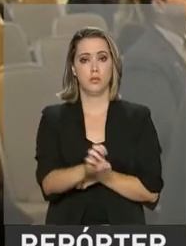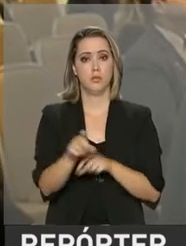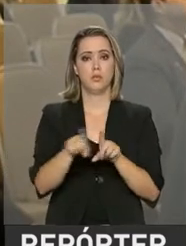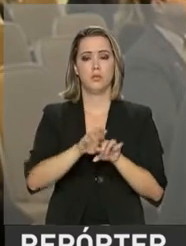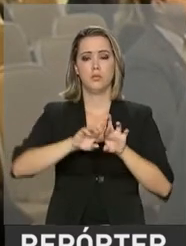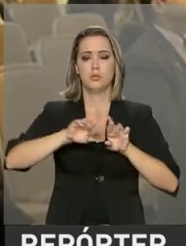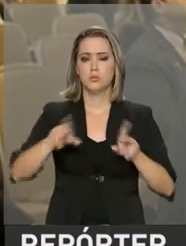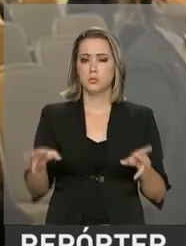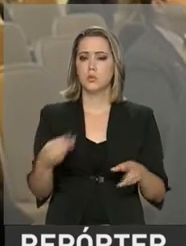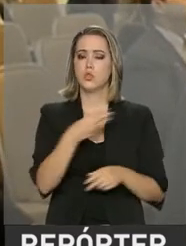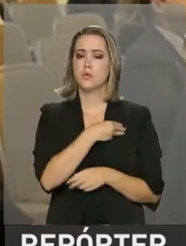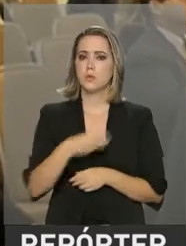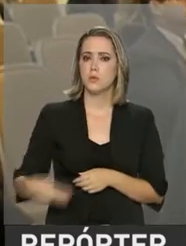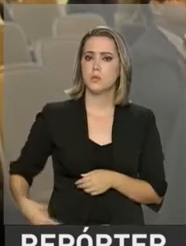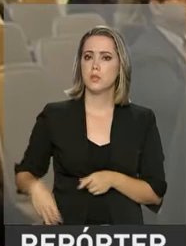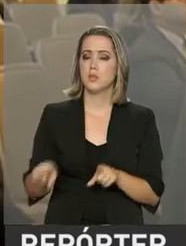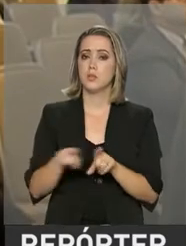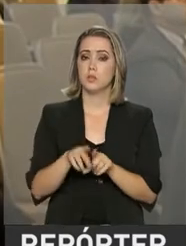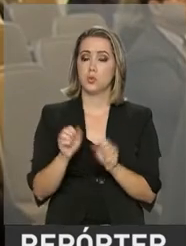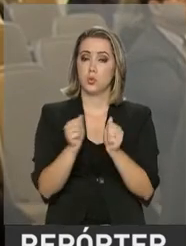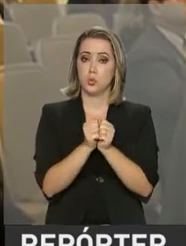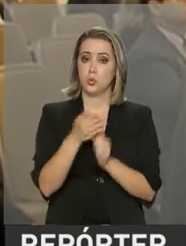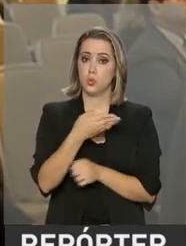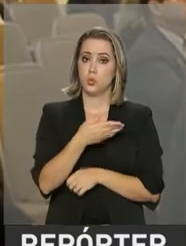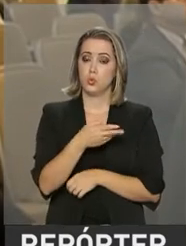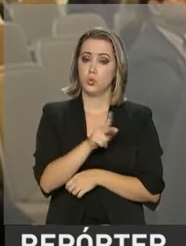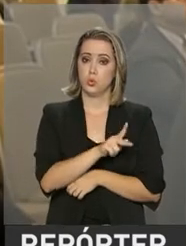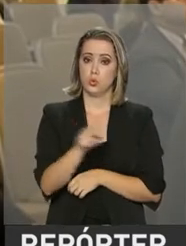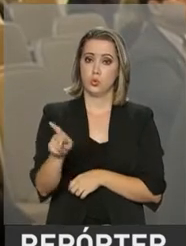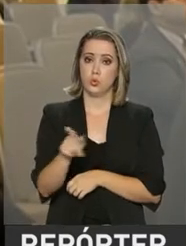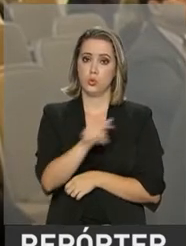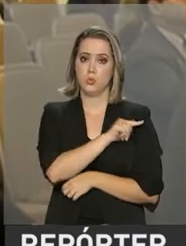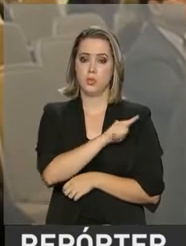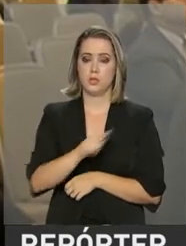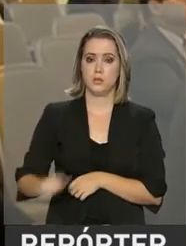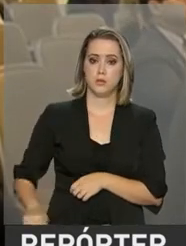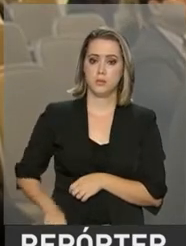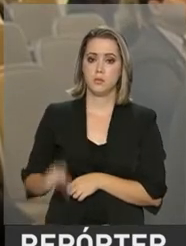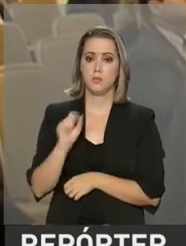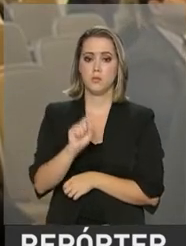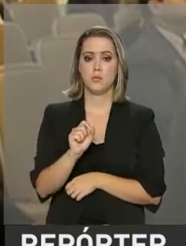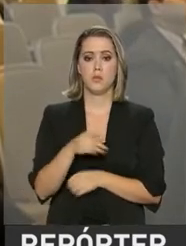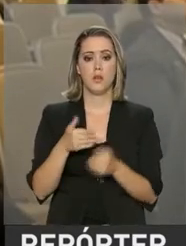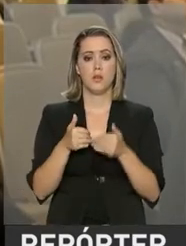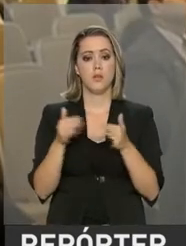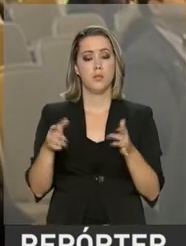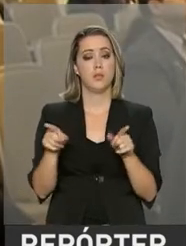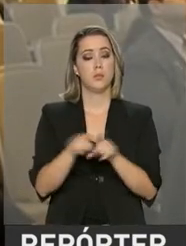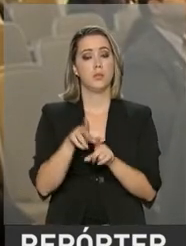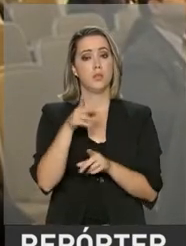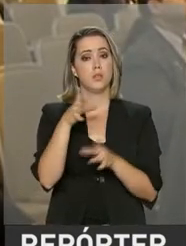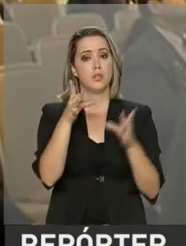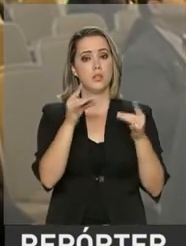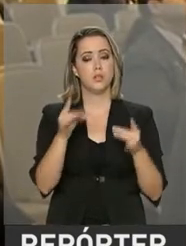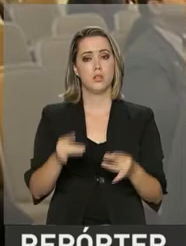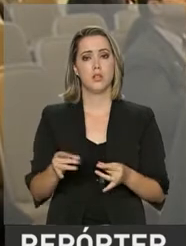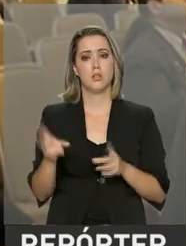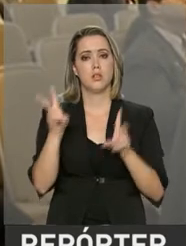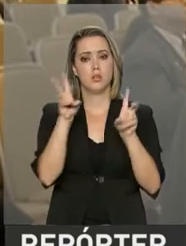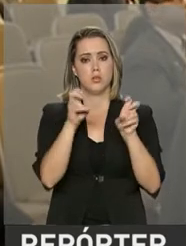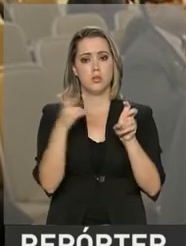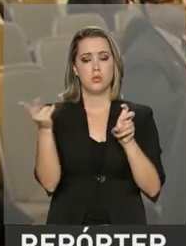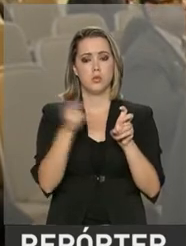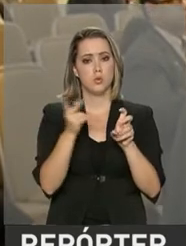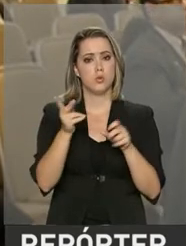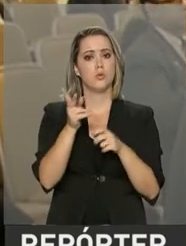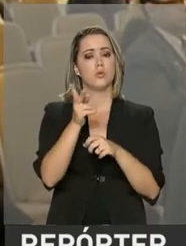e Marcos Pereira, e o presidente do governo espanhol, Mariano Rajoy. No discurso de abertura, eles citaram temas comuns entre os dois